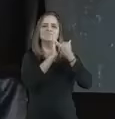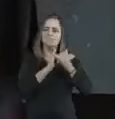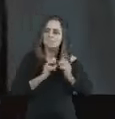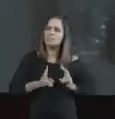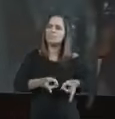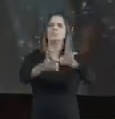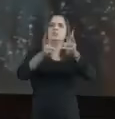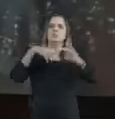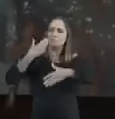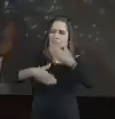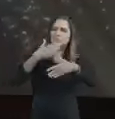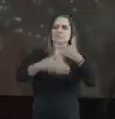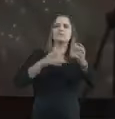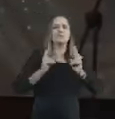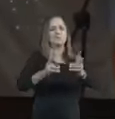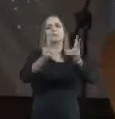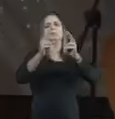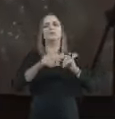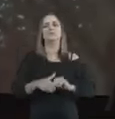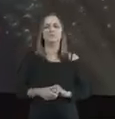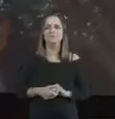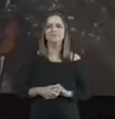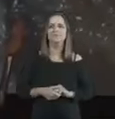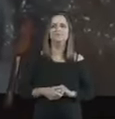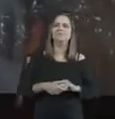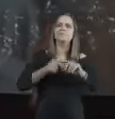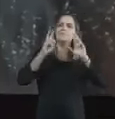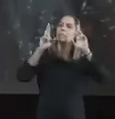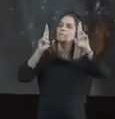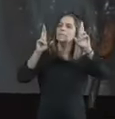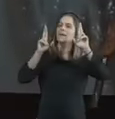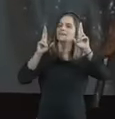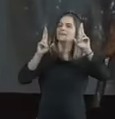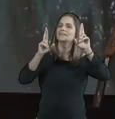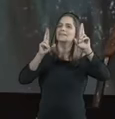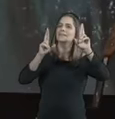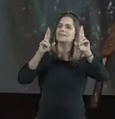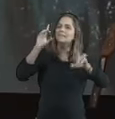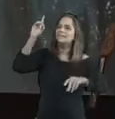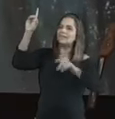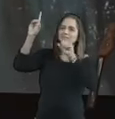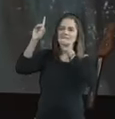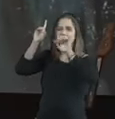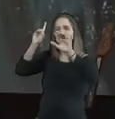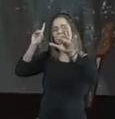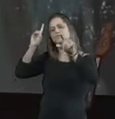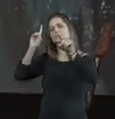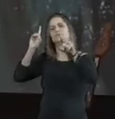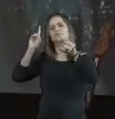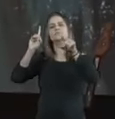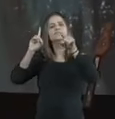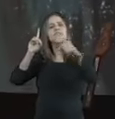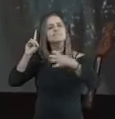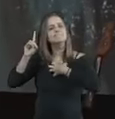E que Deus te leve a sair daqui dizendo: pelo Espírito Santo eu fui tocado, ao